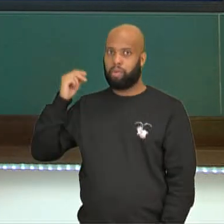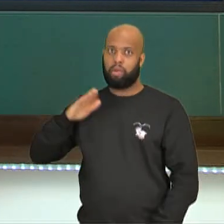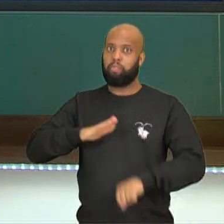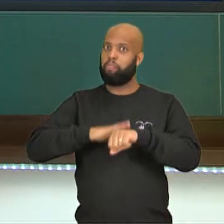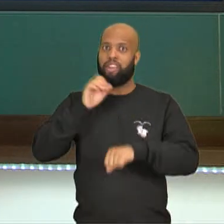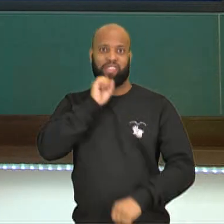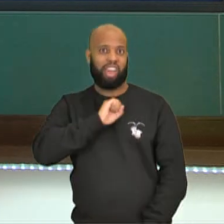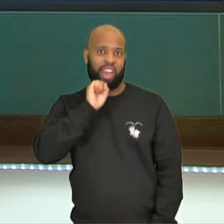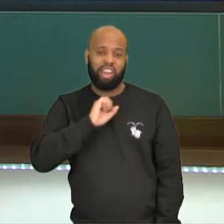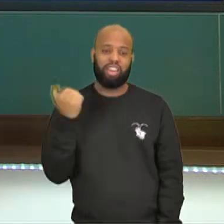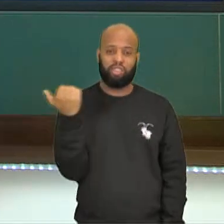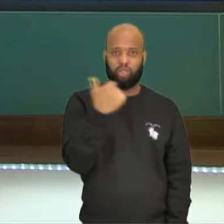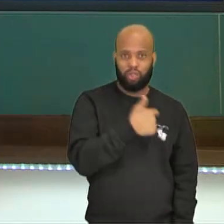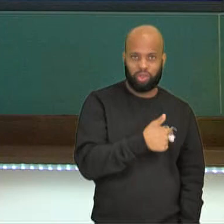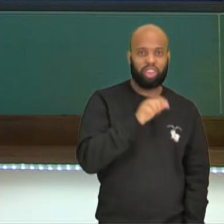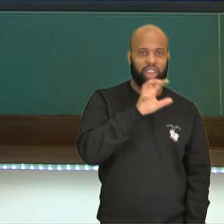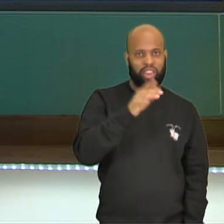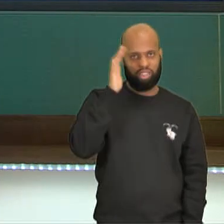Bering. E, inclusive,